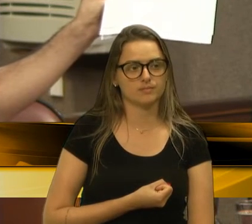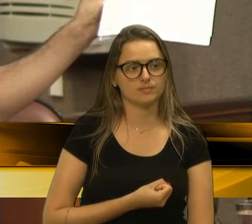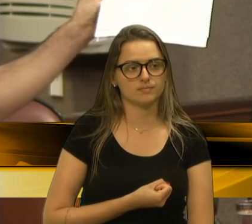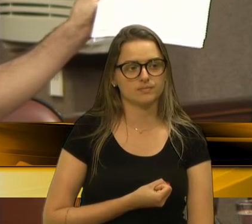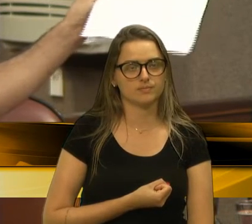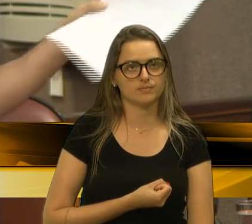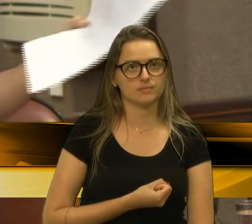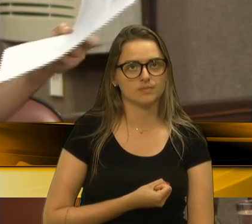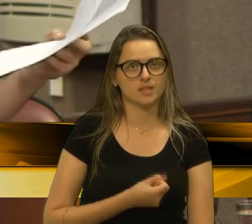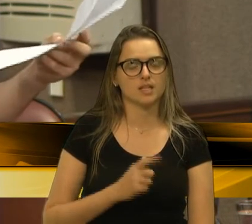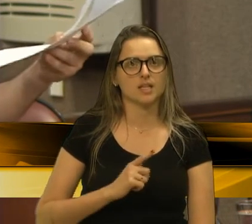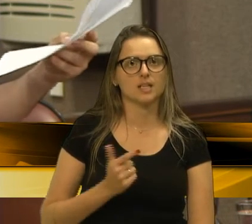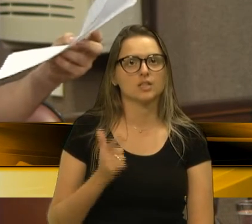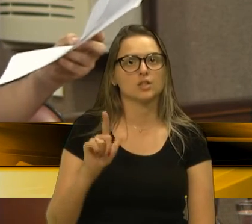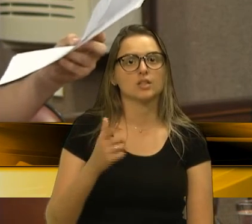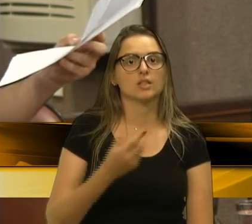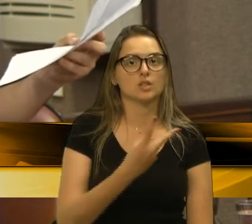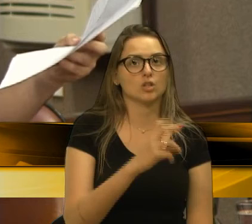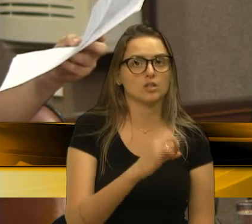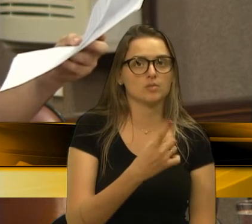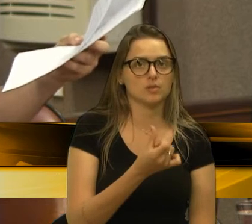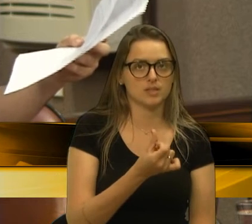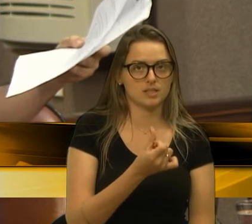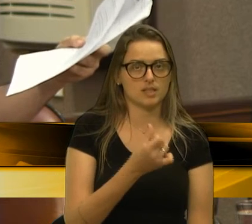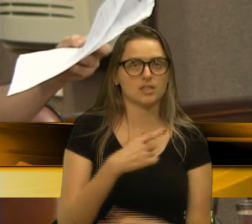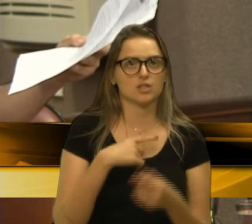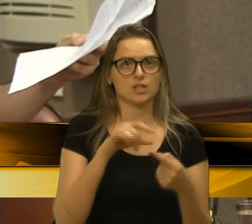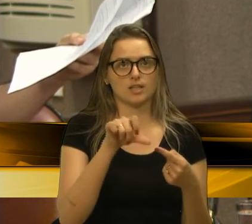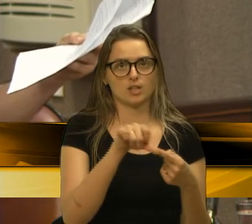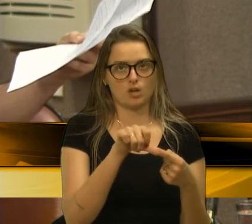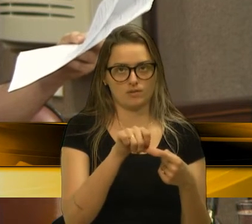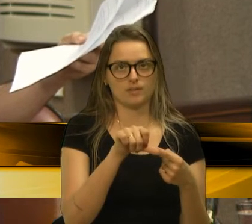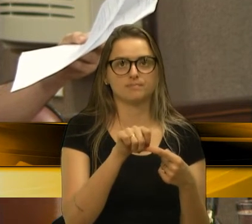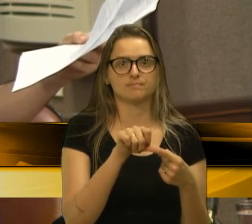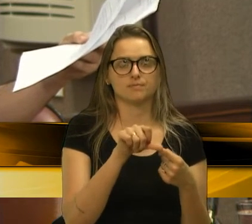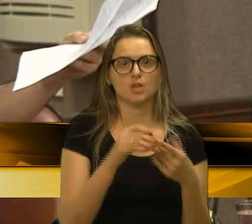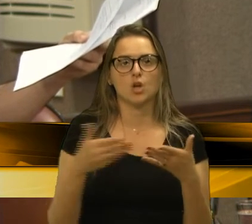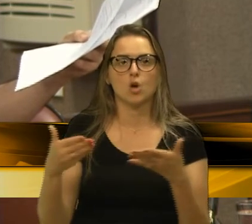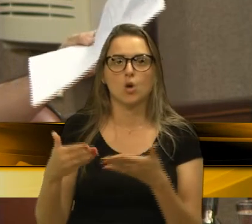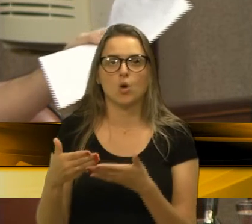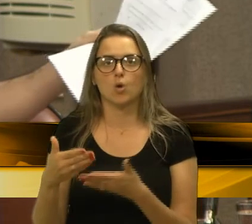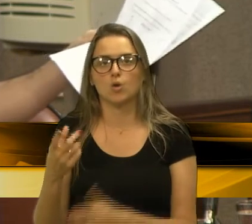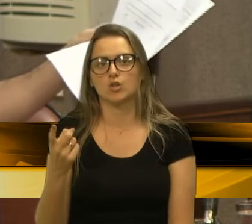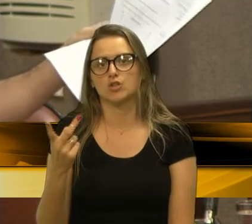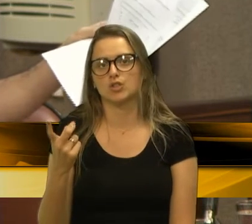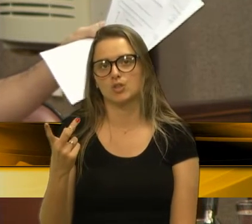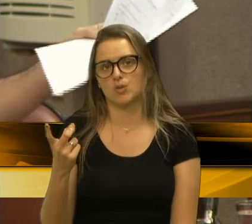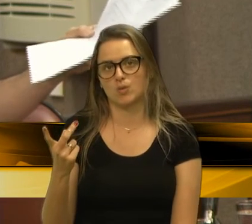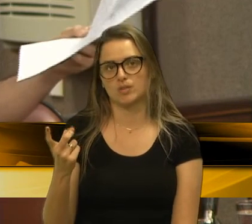contra a vida. Em 2016 tinha 9, hoje já são quase 12